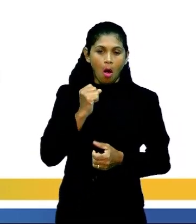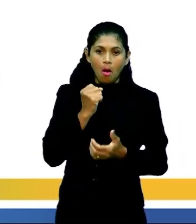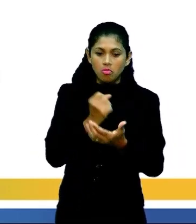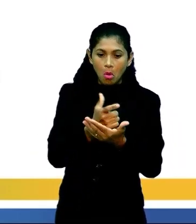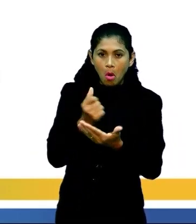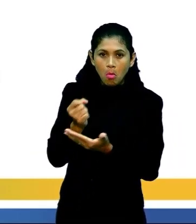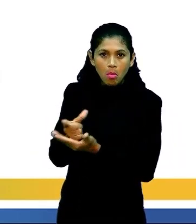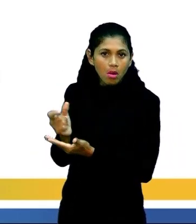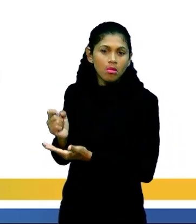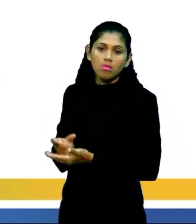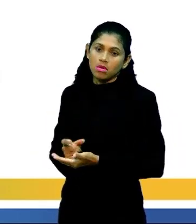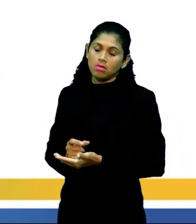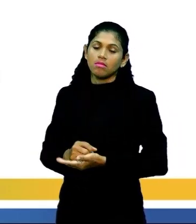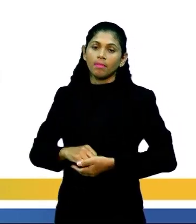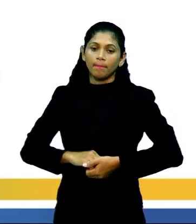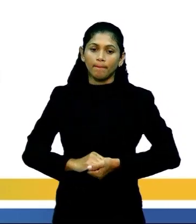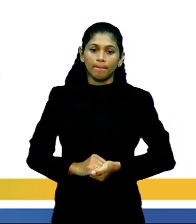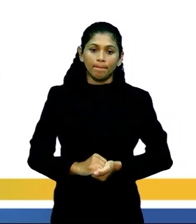Também não.